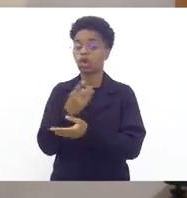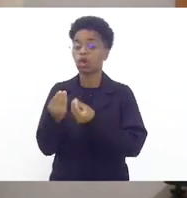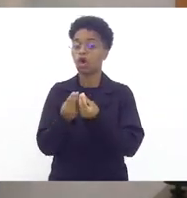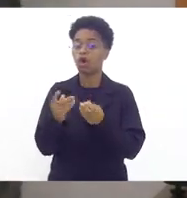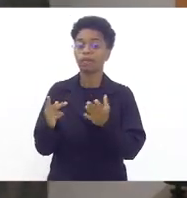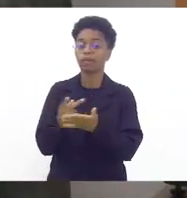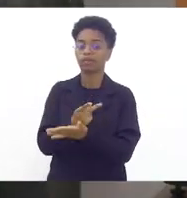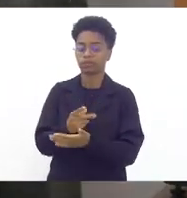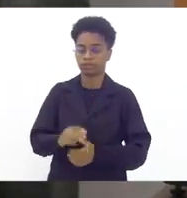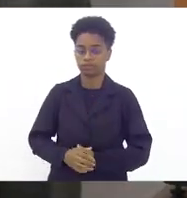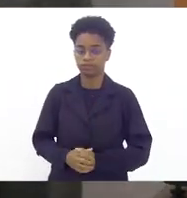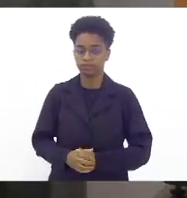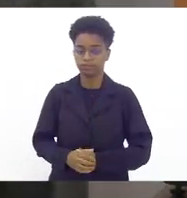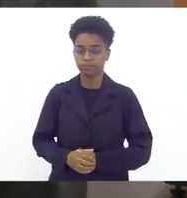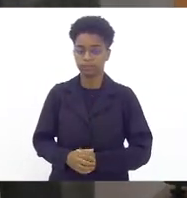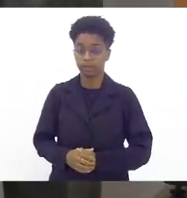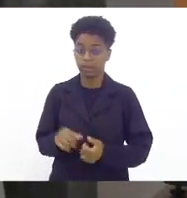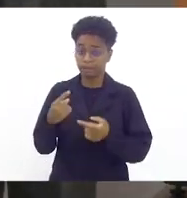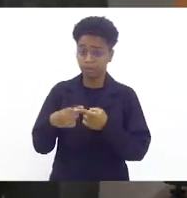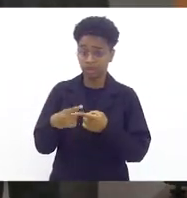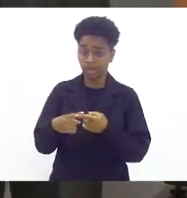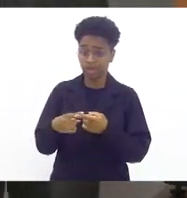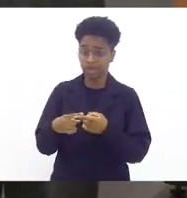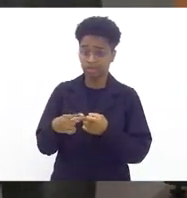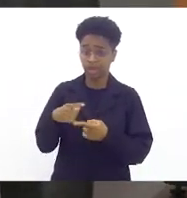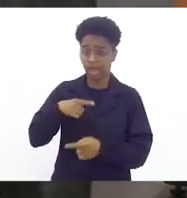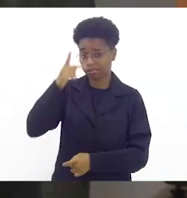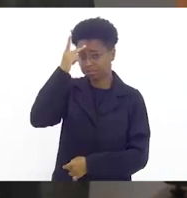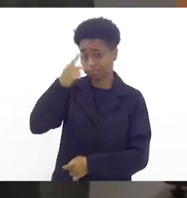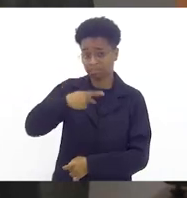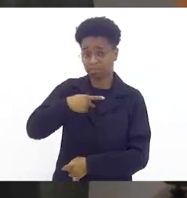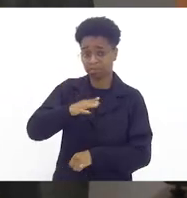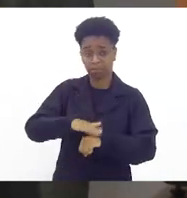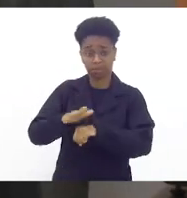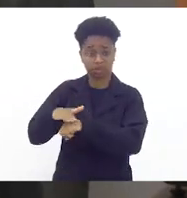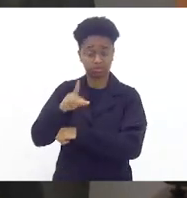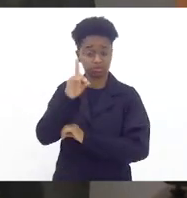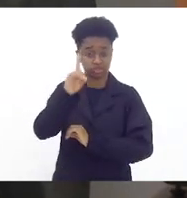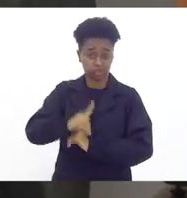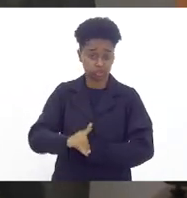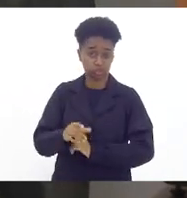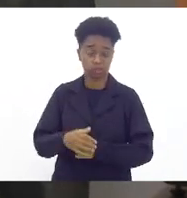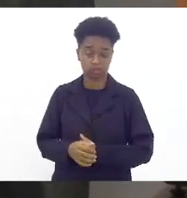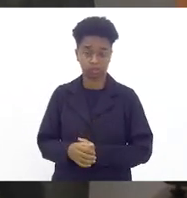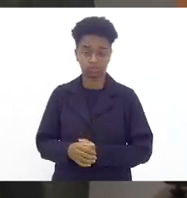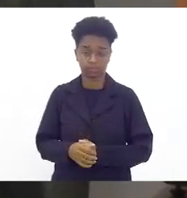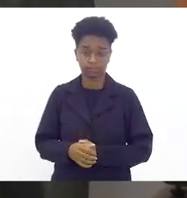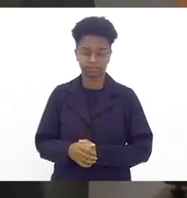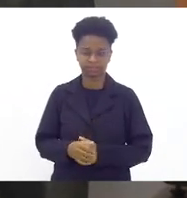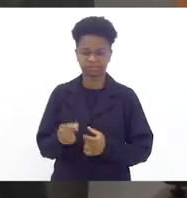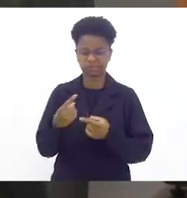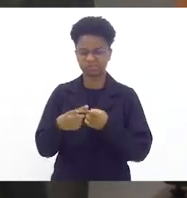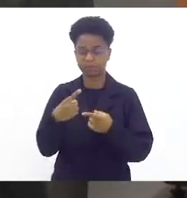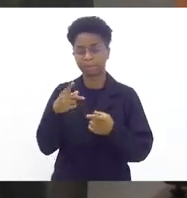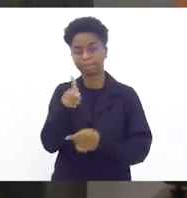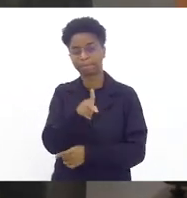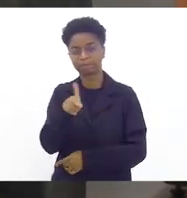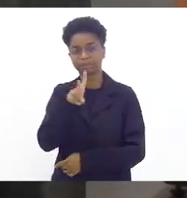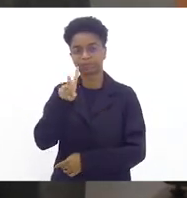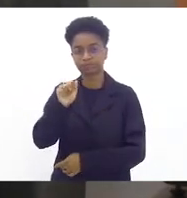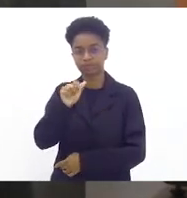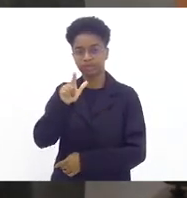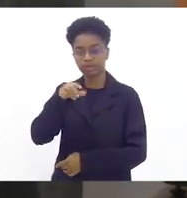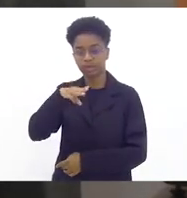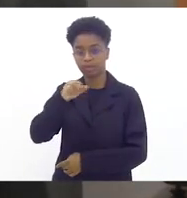até então, ela é autônoma entre os diretores. O professor Valmir trouxe ali